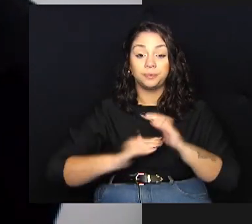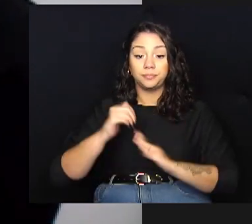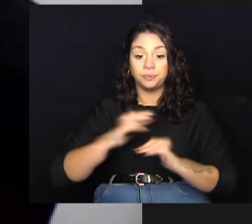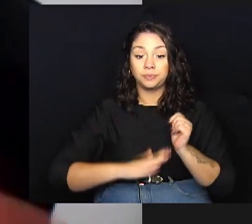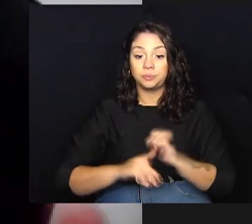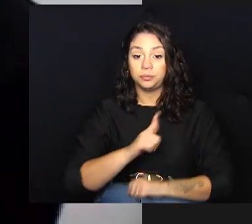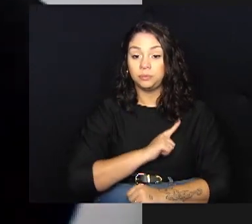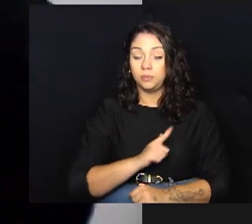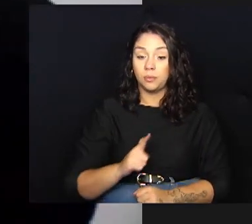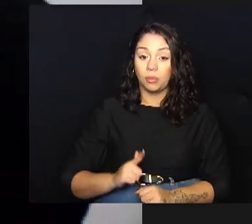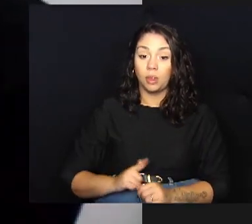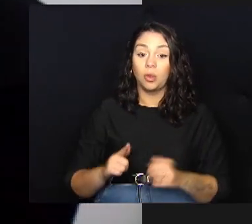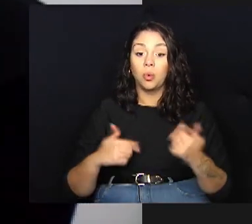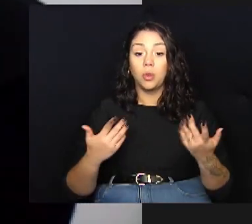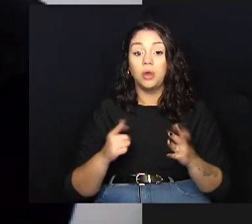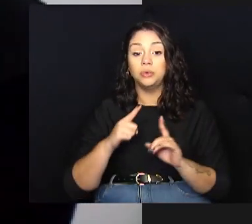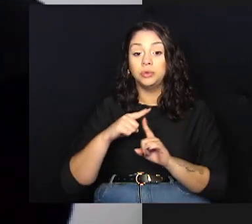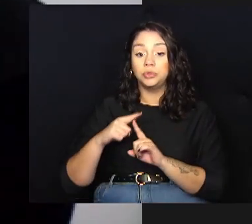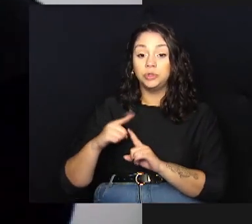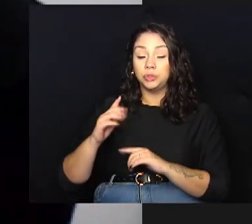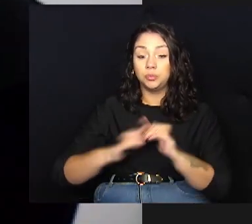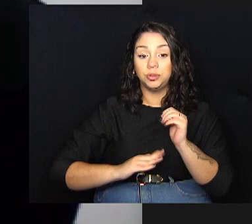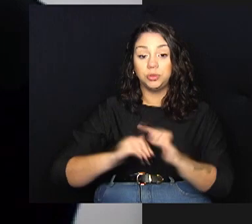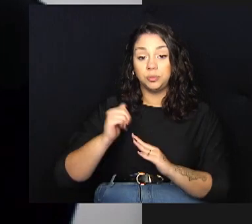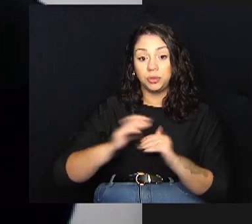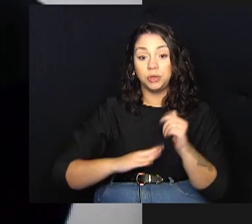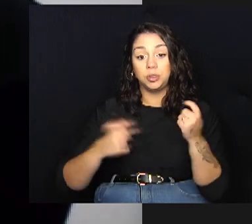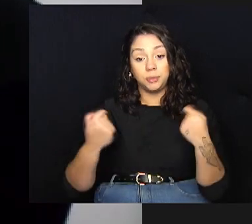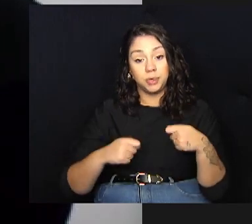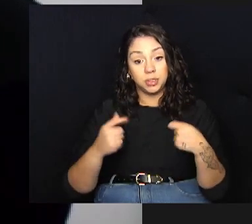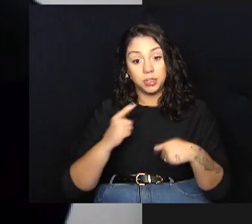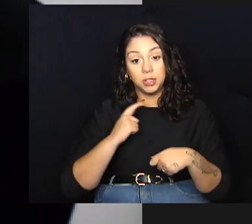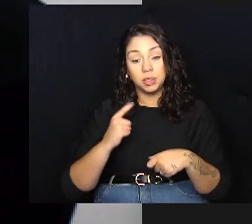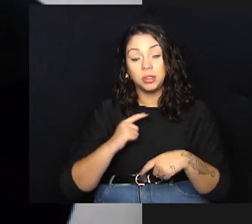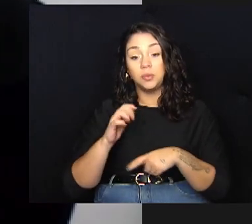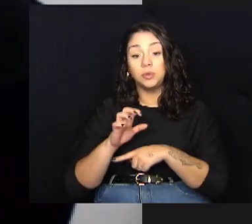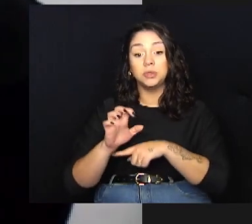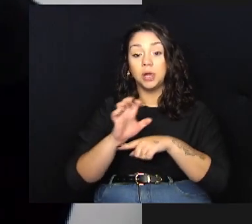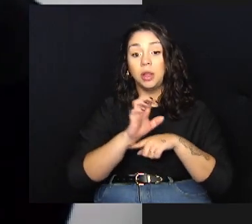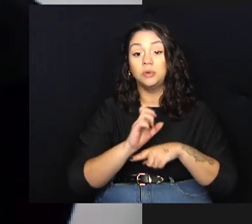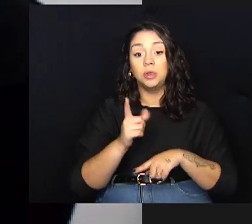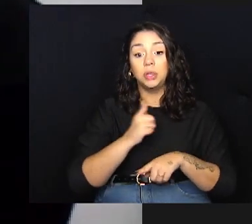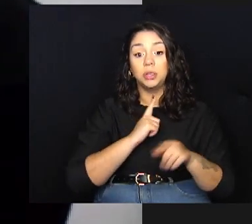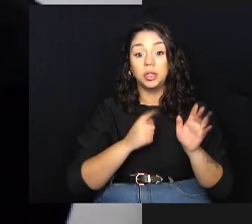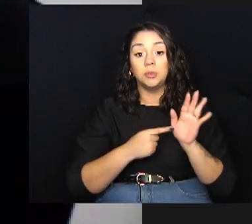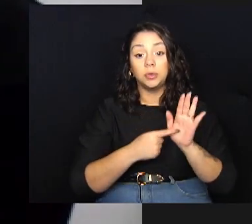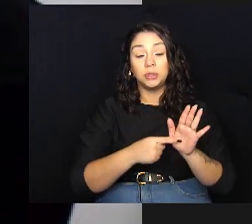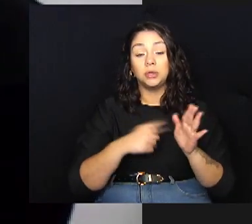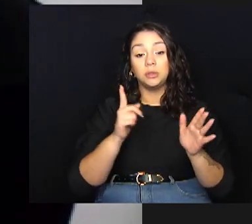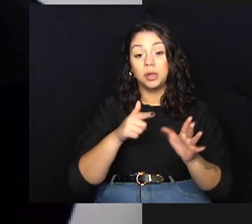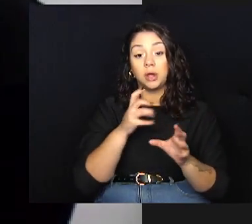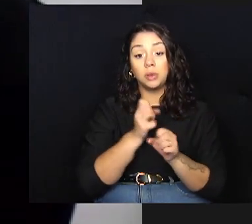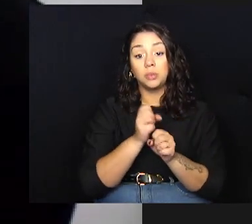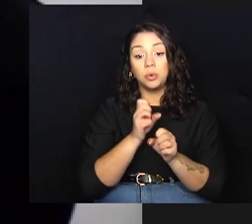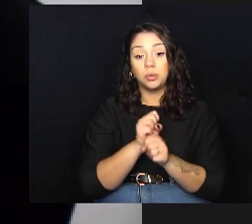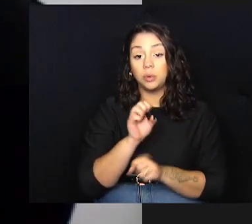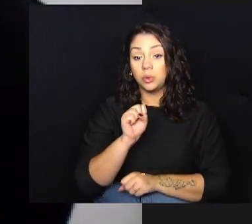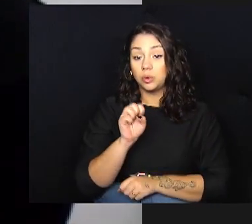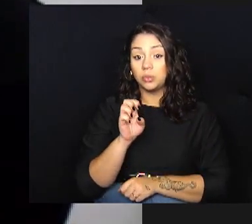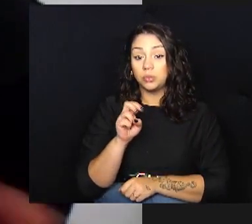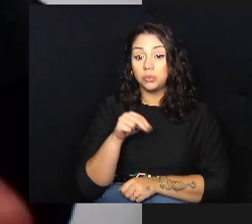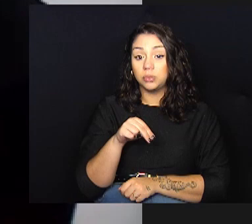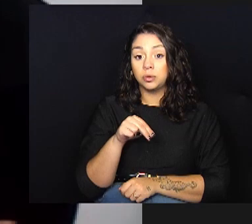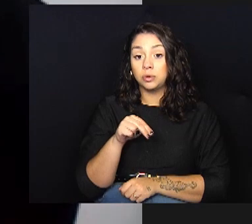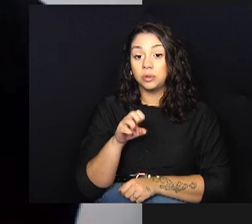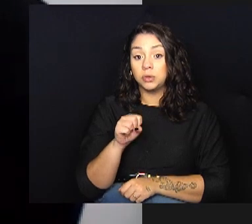que tipo de ação deve ter o Estado então tudo isso acaba se refletindo no senso né que é realizado pelo IBGE